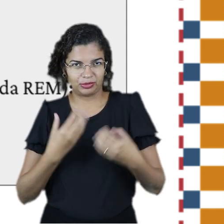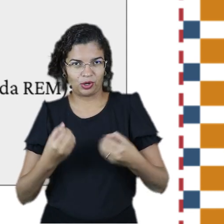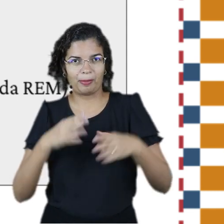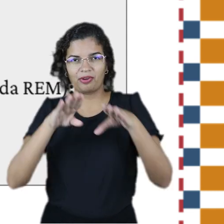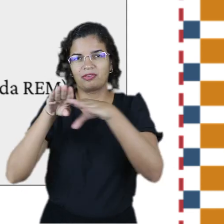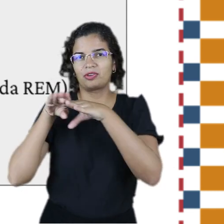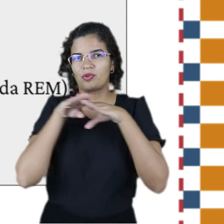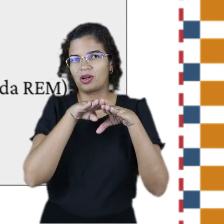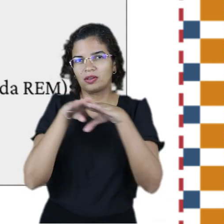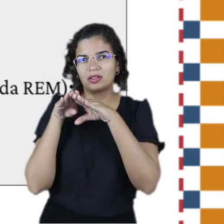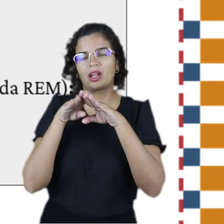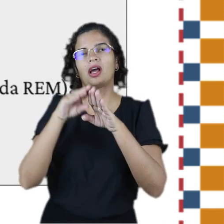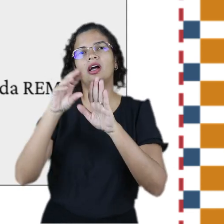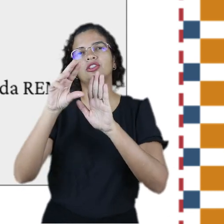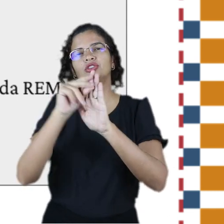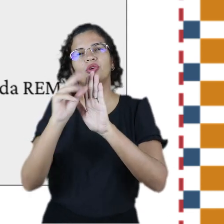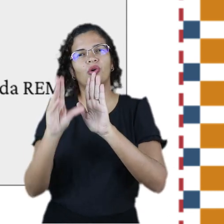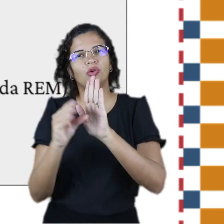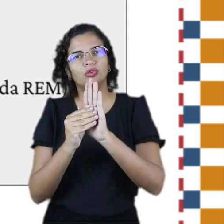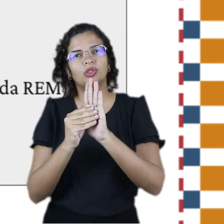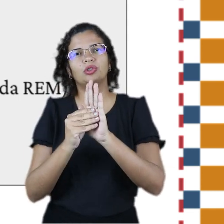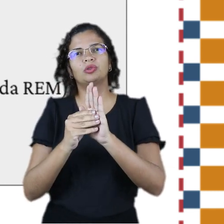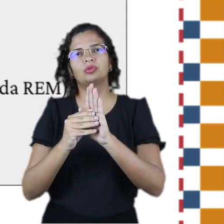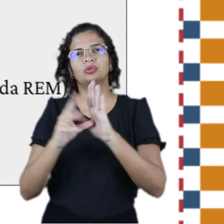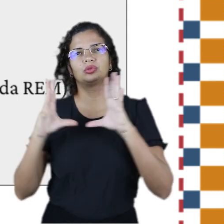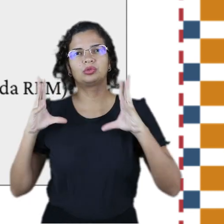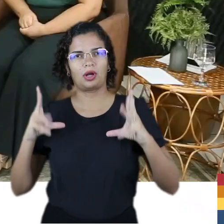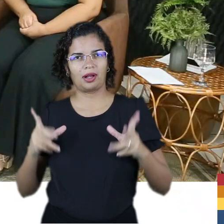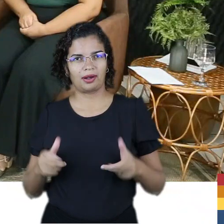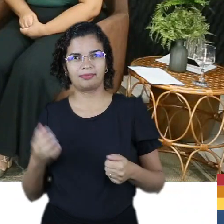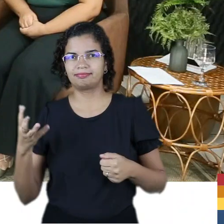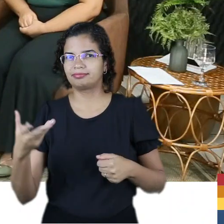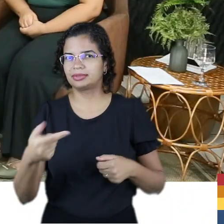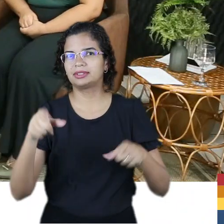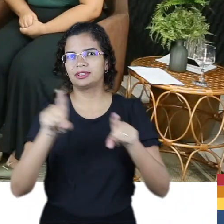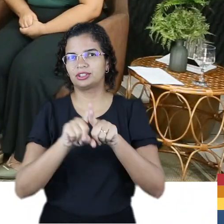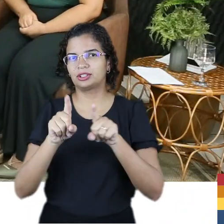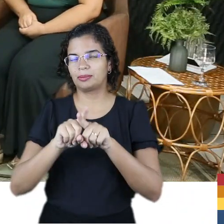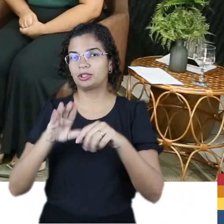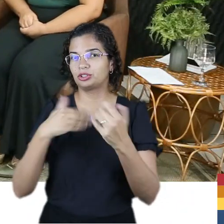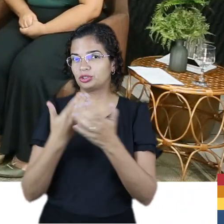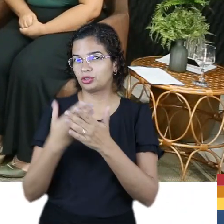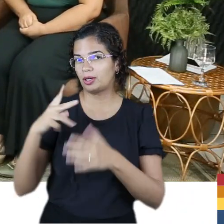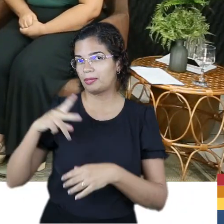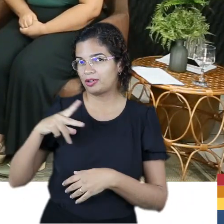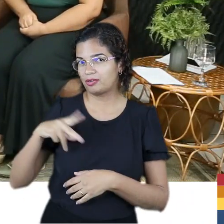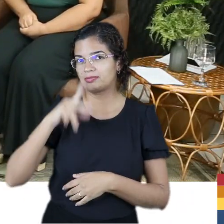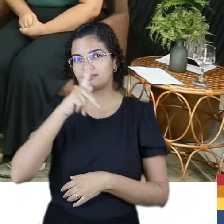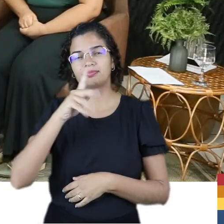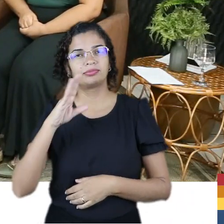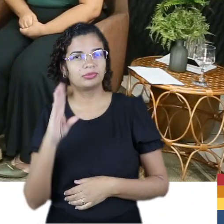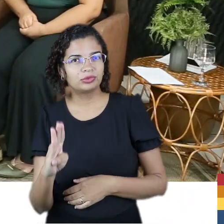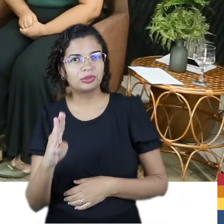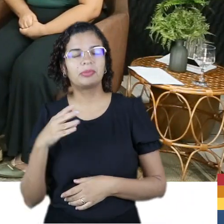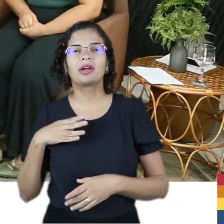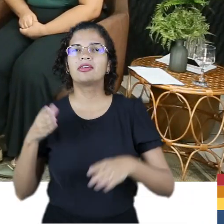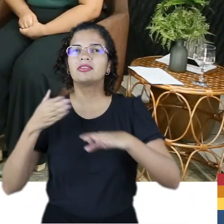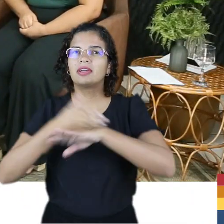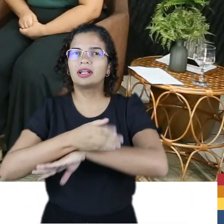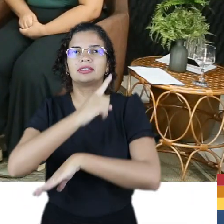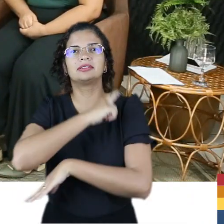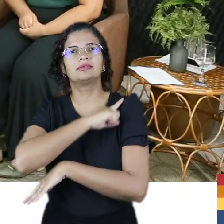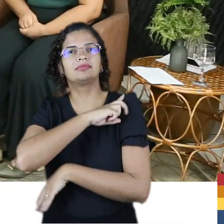nós temos a organização das diretrizes curriculares para o ensino médio que já foram atualizadas recentemente nós temos a